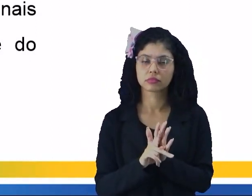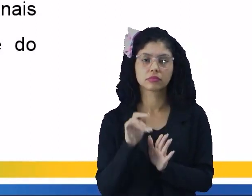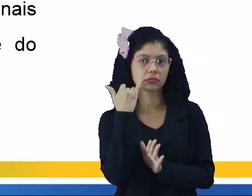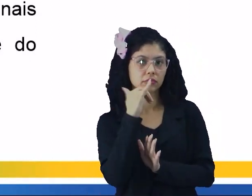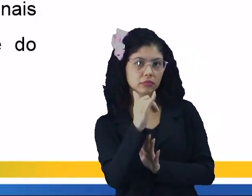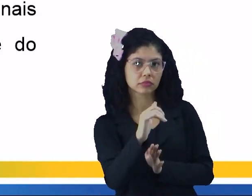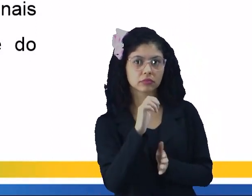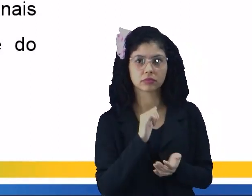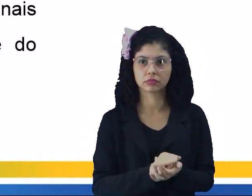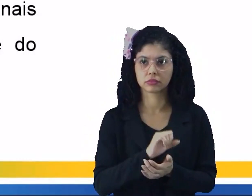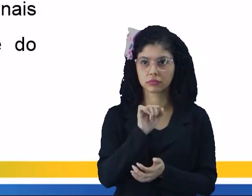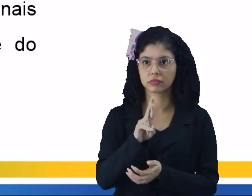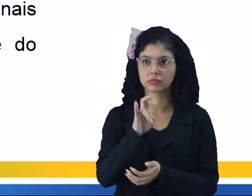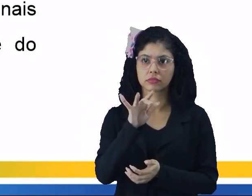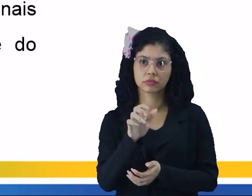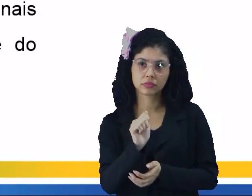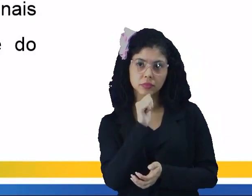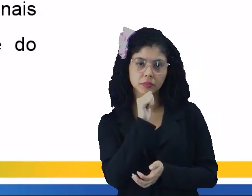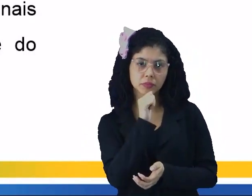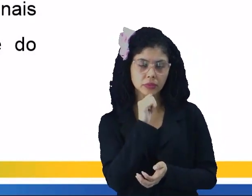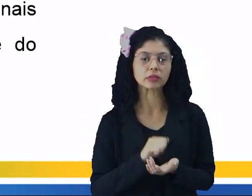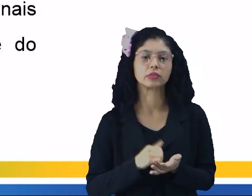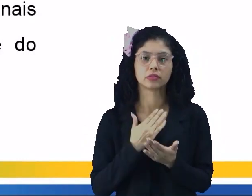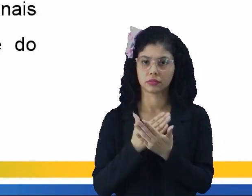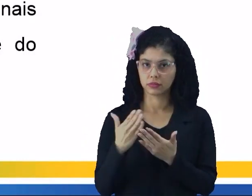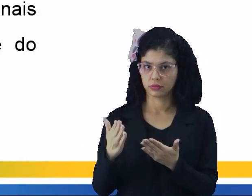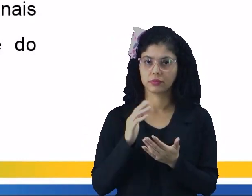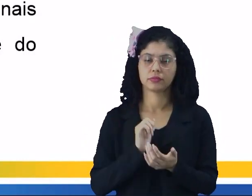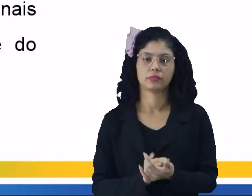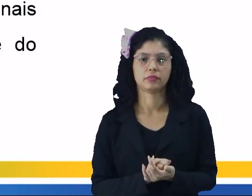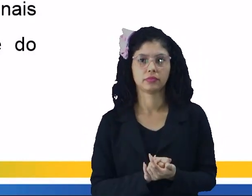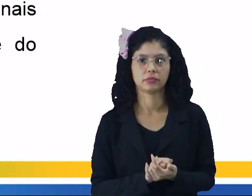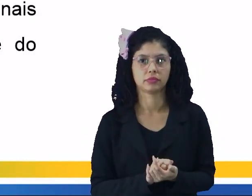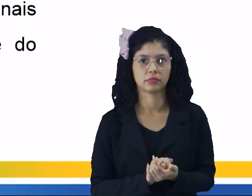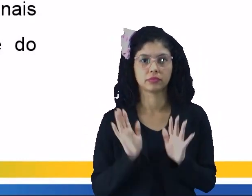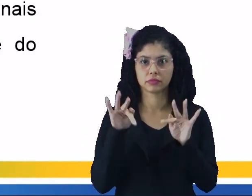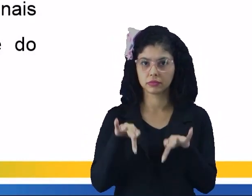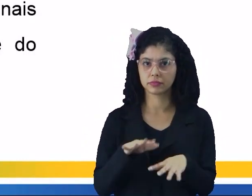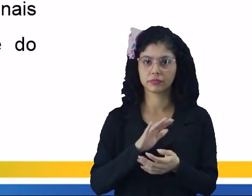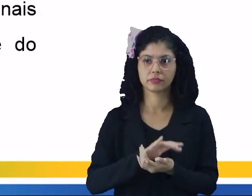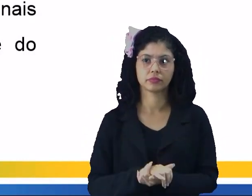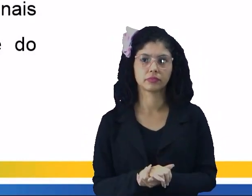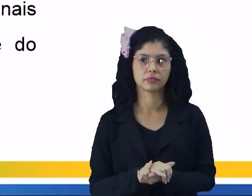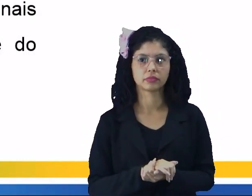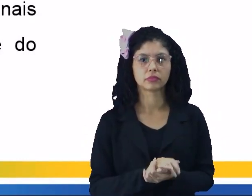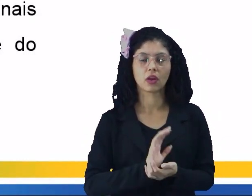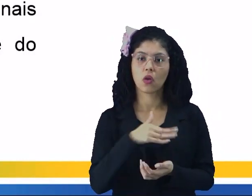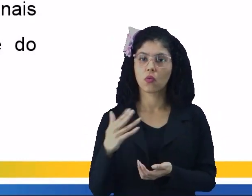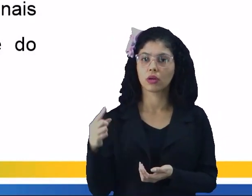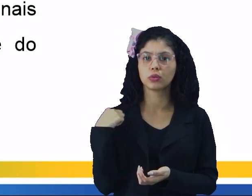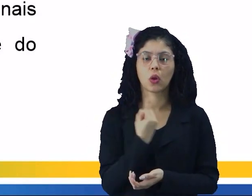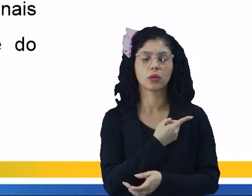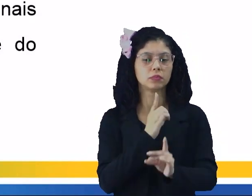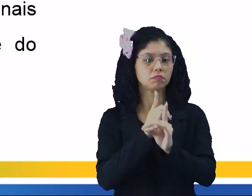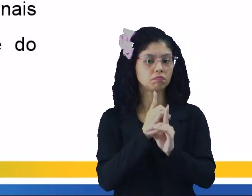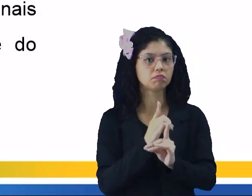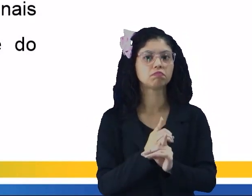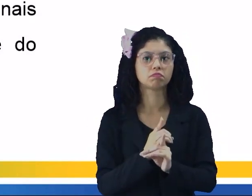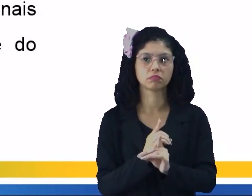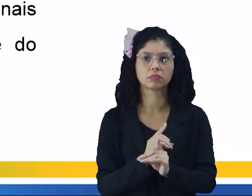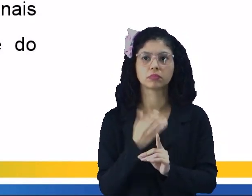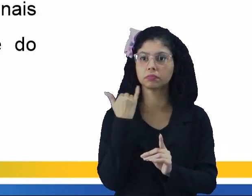energia cinética. A energia cinética inicial e a energia cinética final. Quando a gente acha a variação da